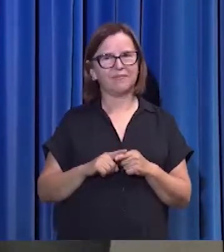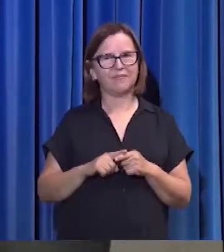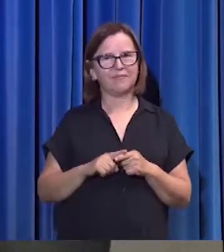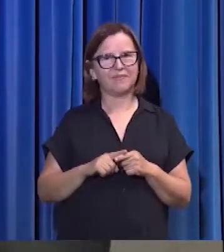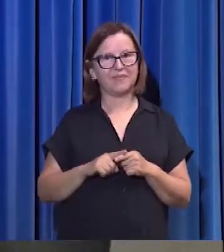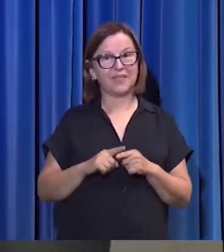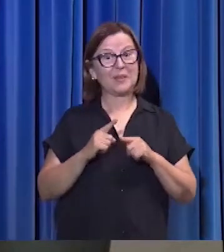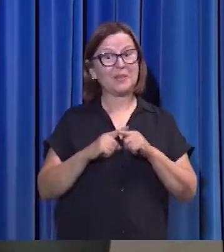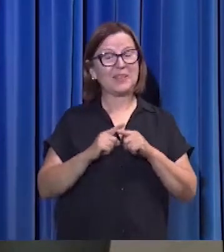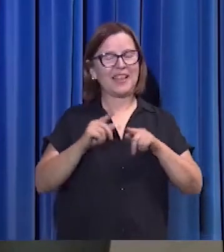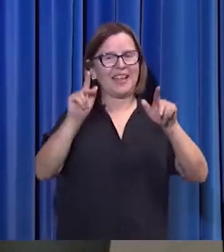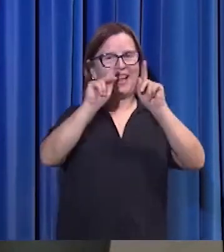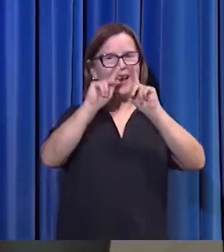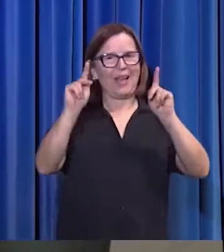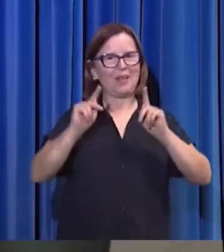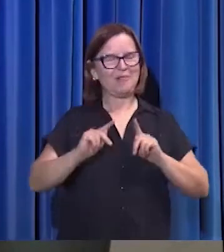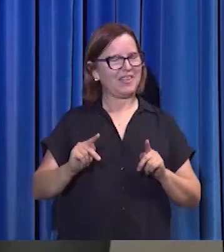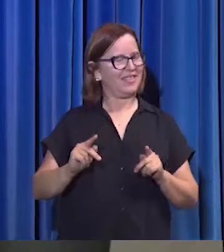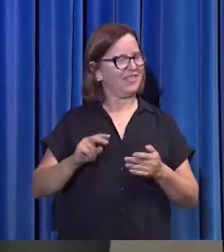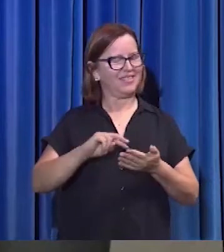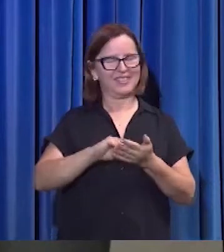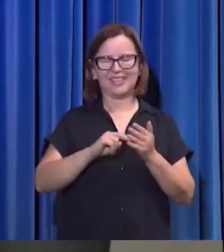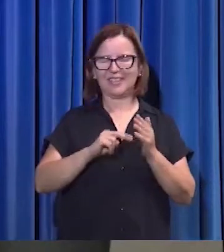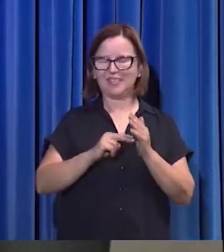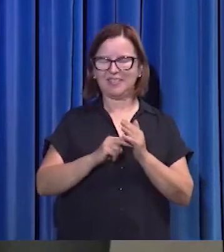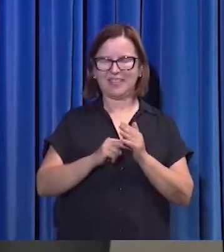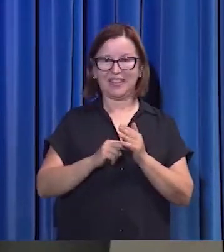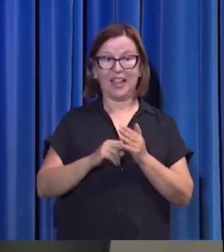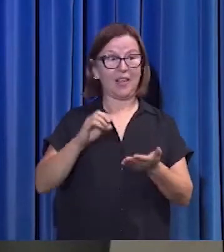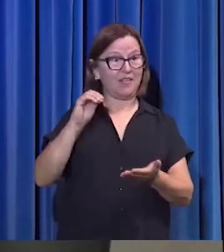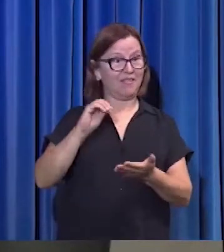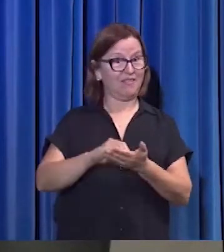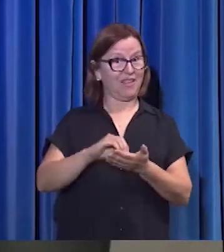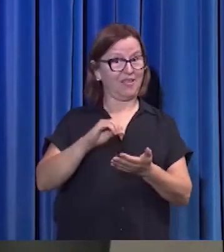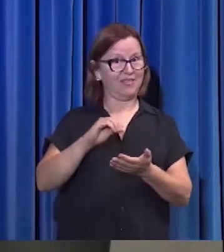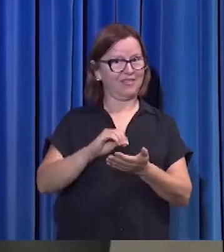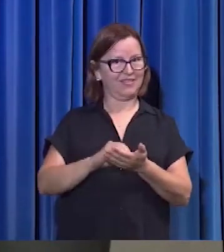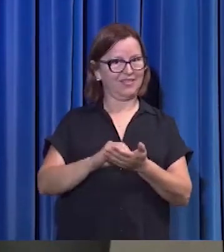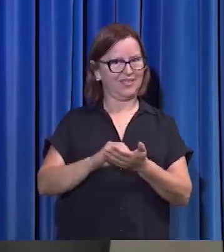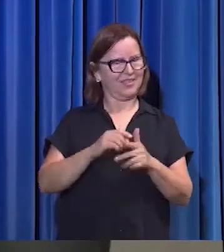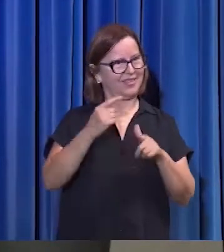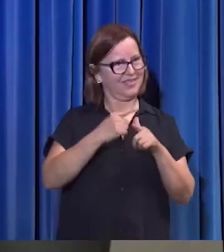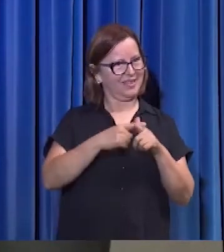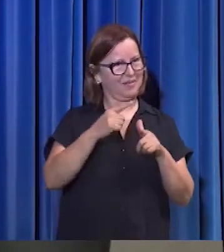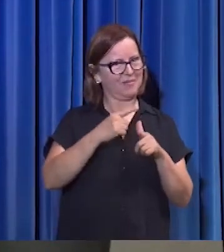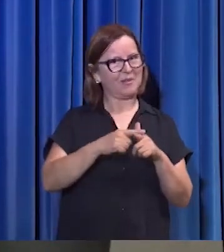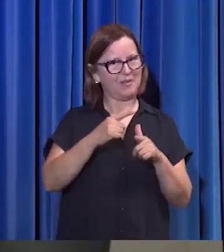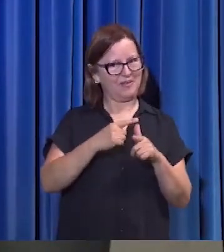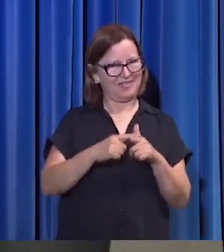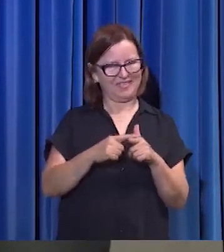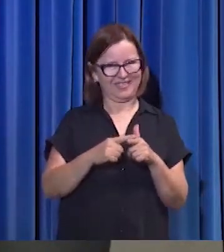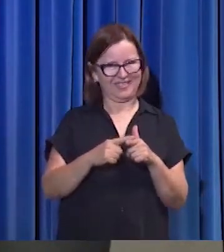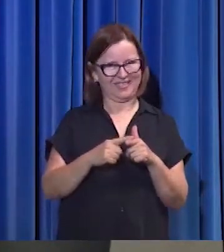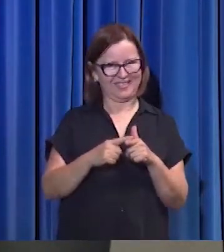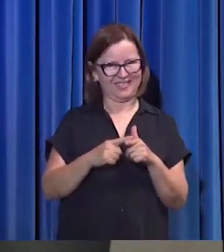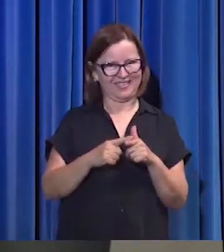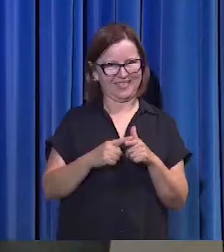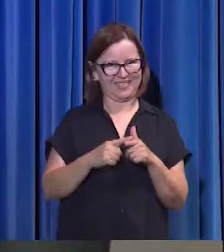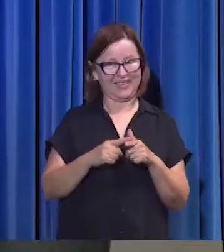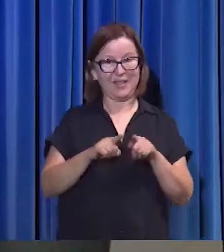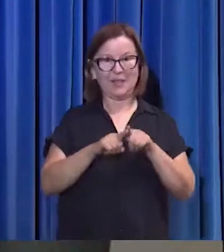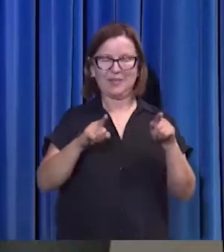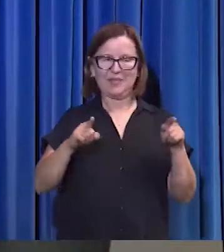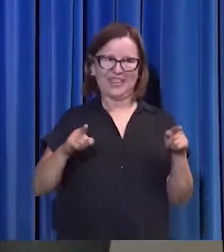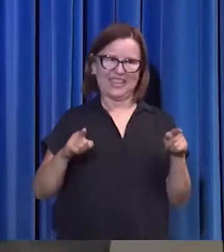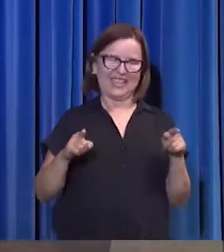Porque a paz não significa ausência de tribulação. Mas ali